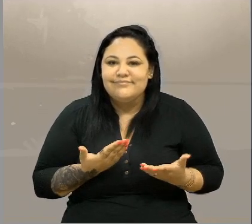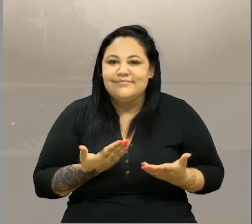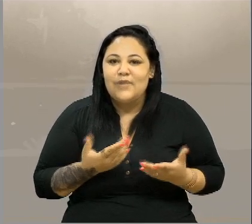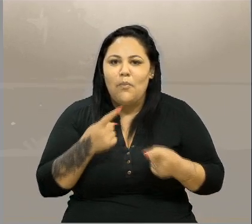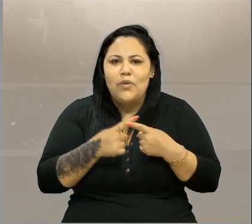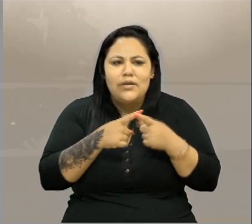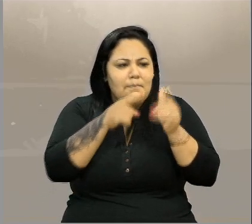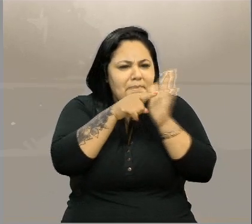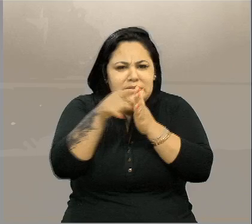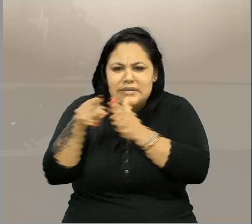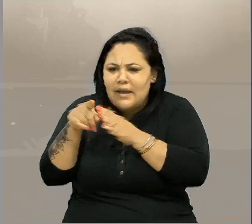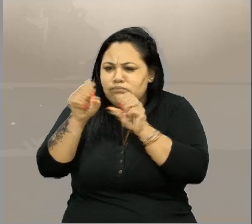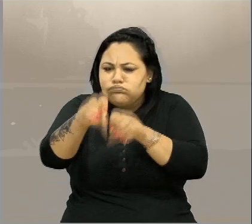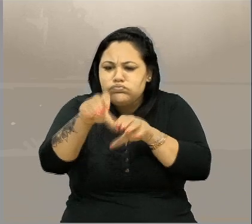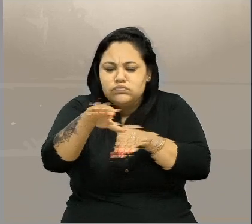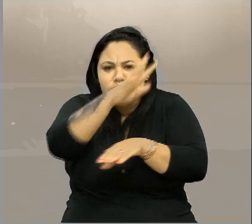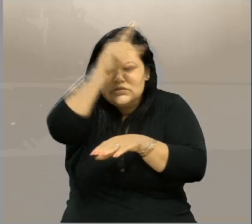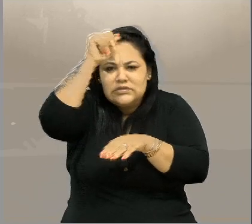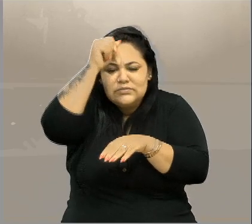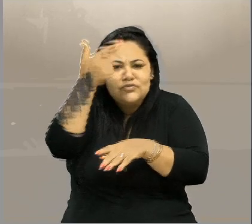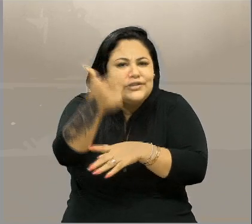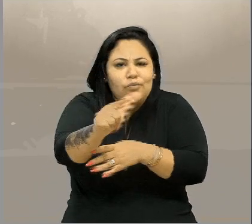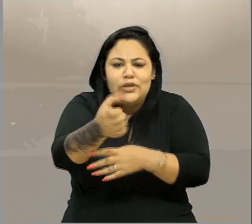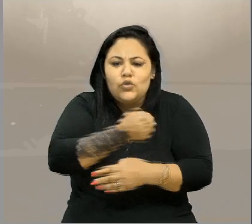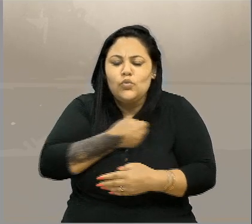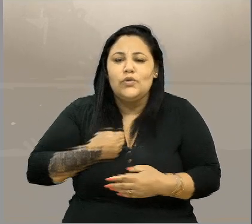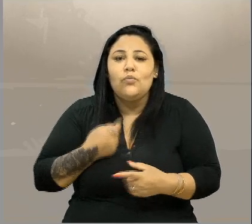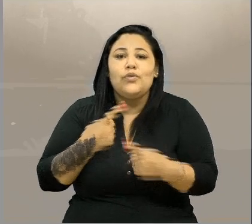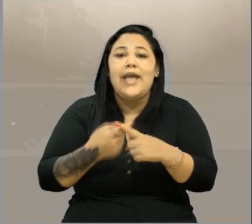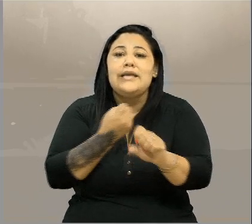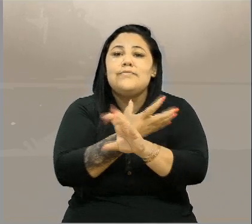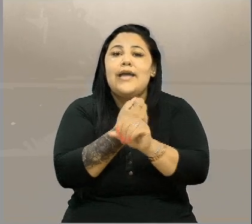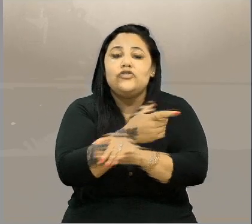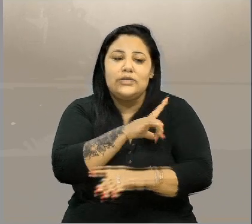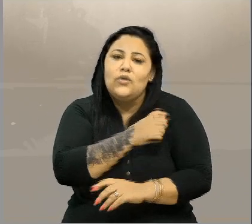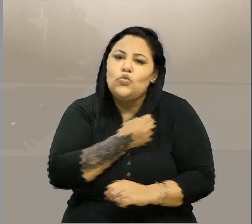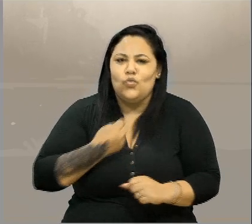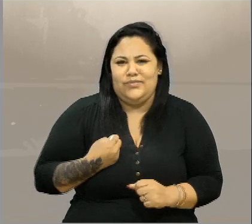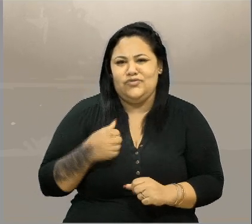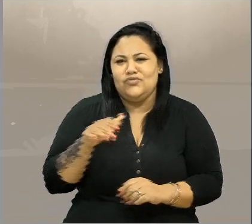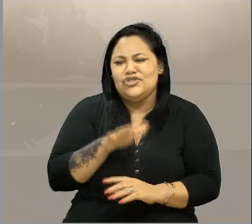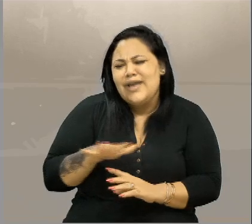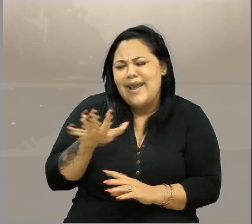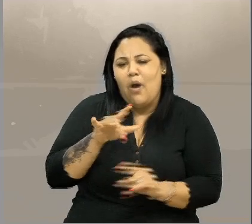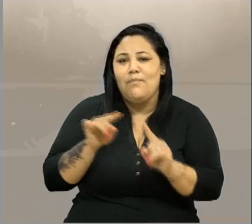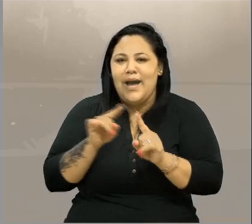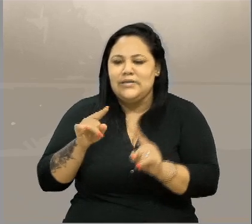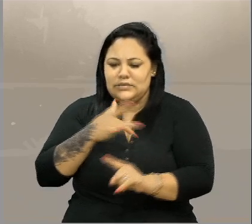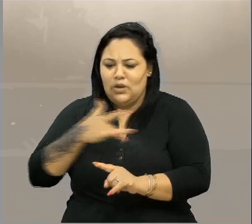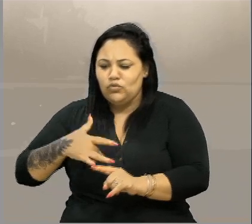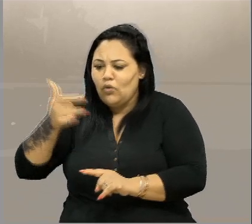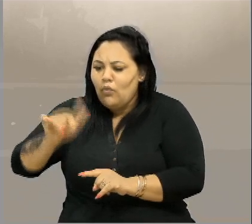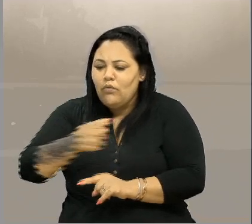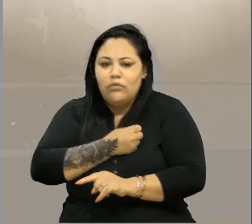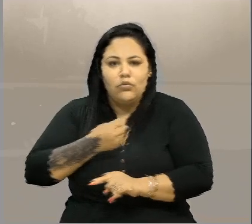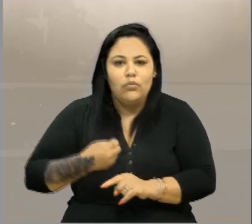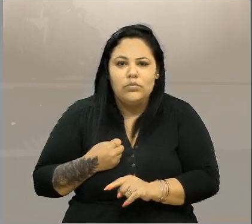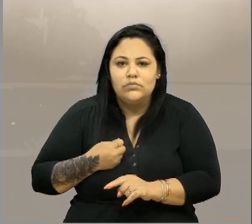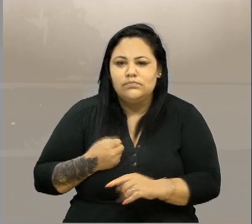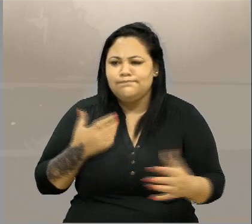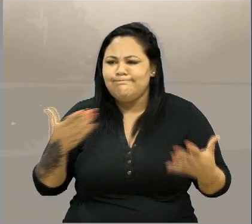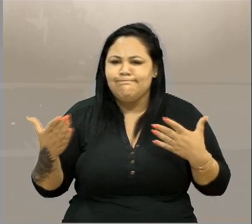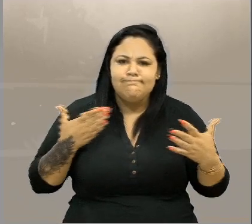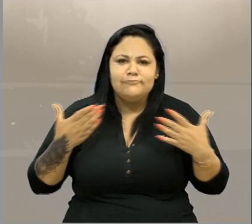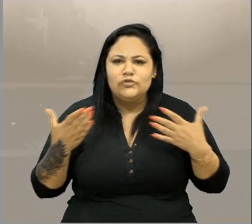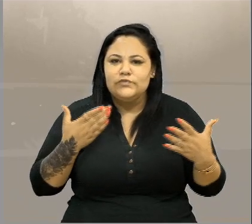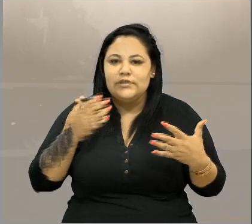na educação municipal, a SMED tinha um número, né, mas na saúde tinha outro número. E através da